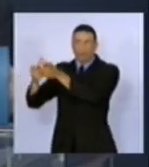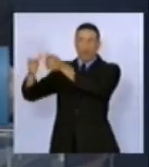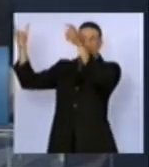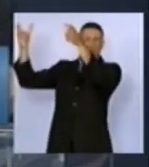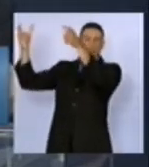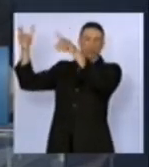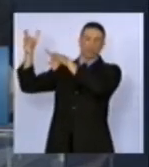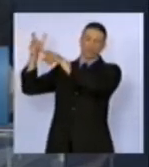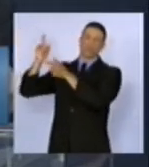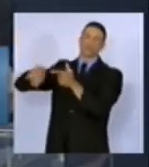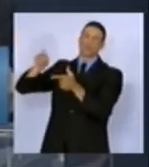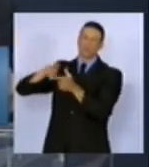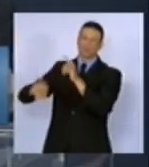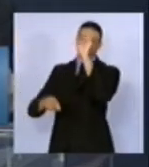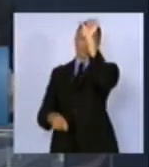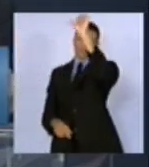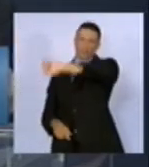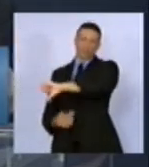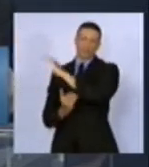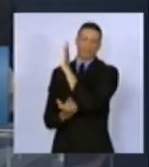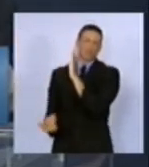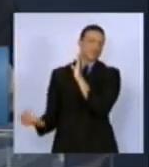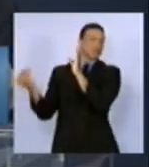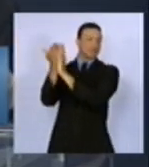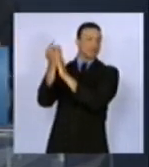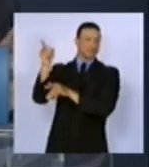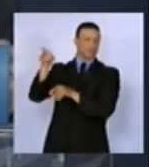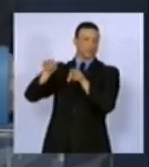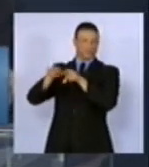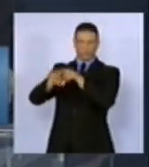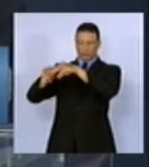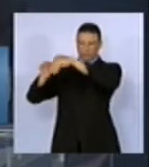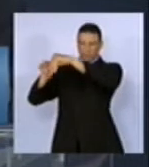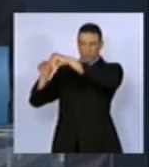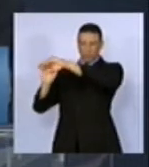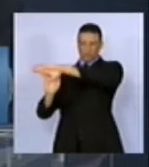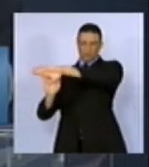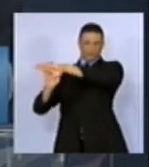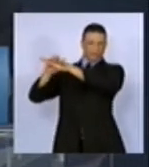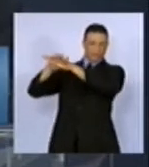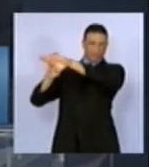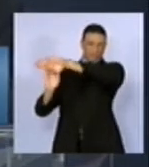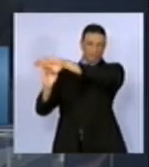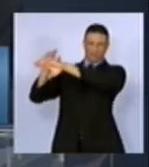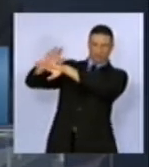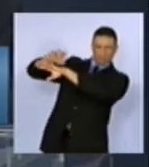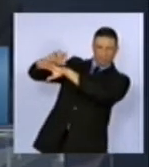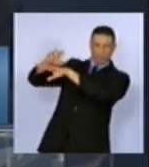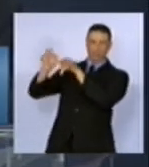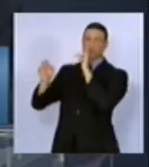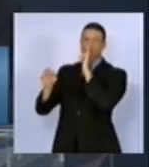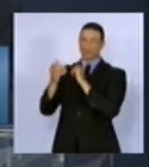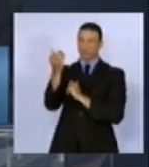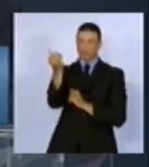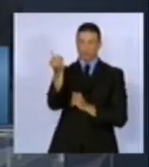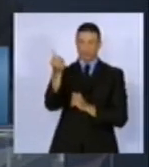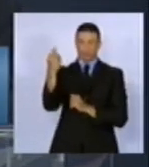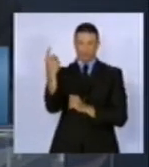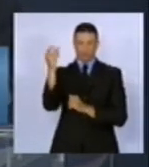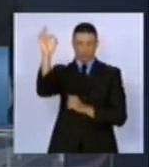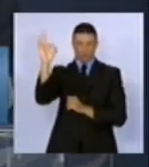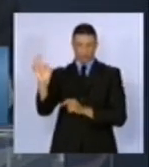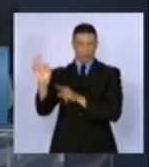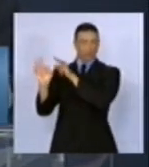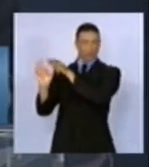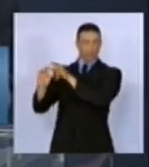a maior dificuldade com relação à a sua topografia então em mérida 61 por cento tem que ser cortado